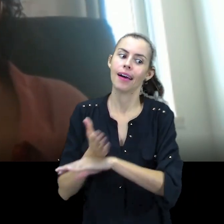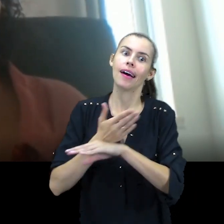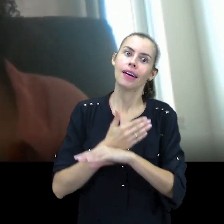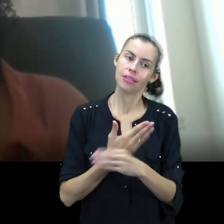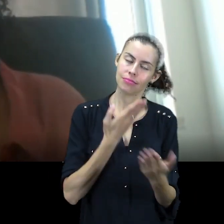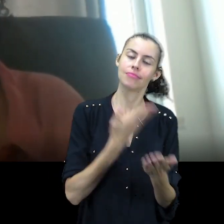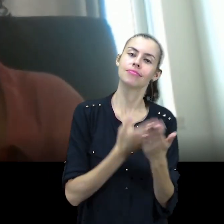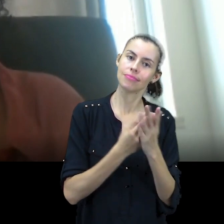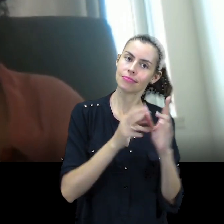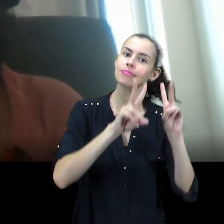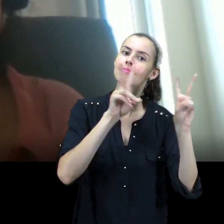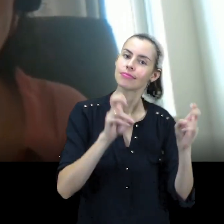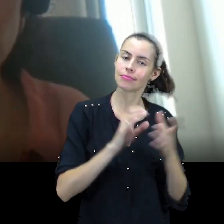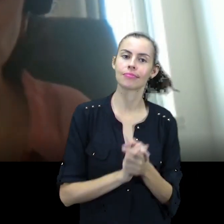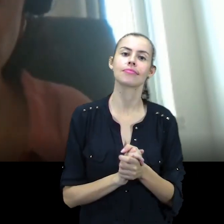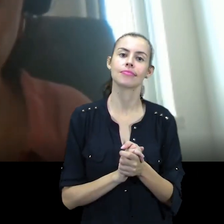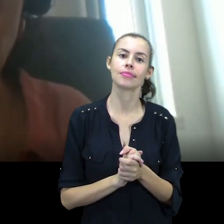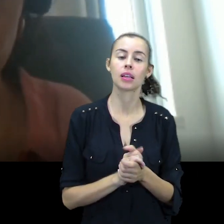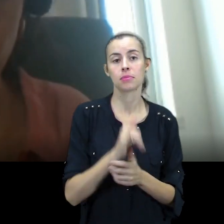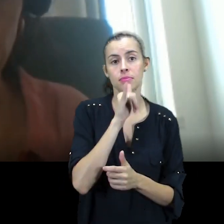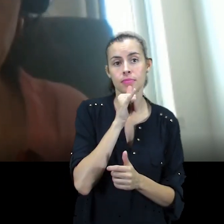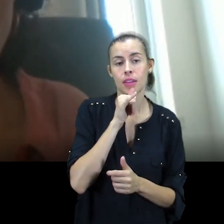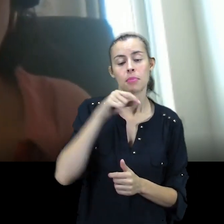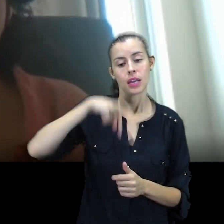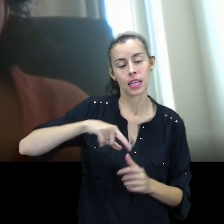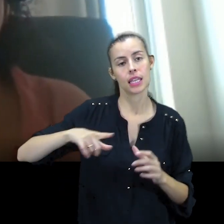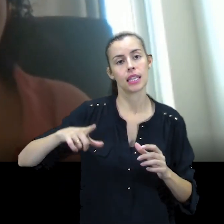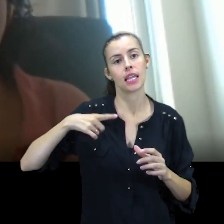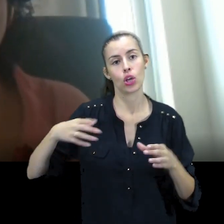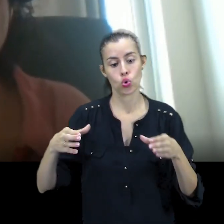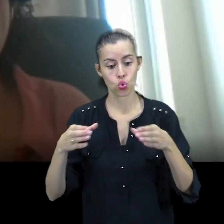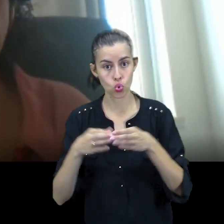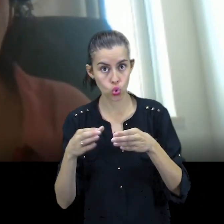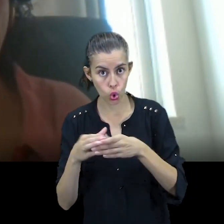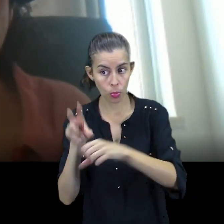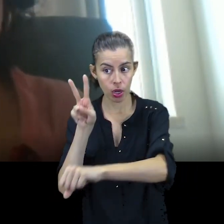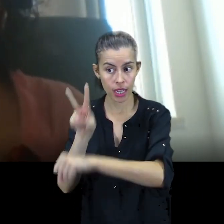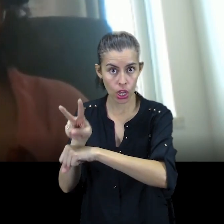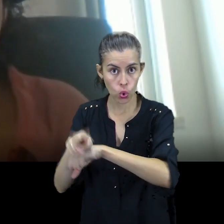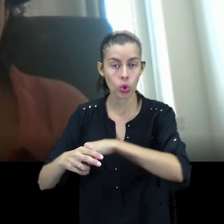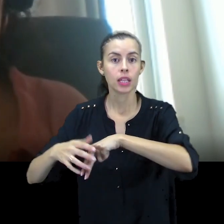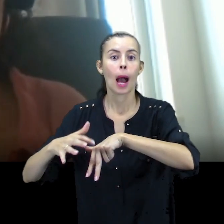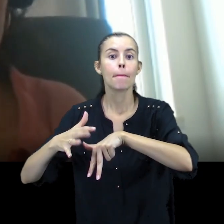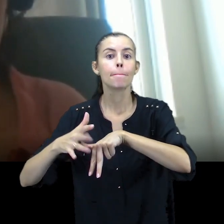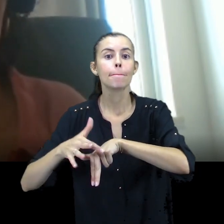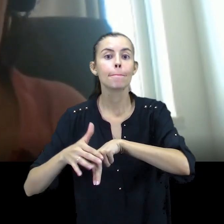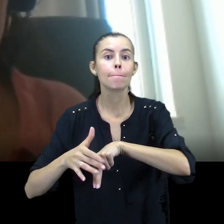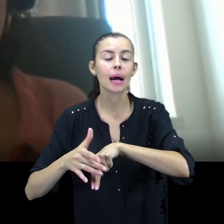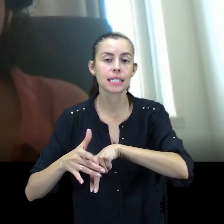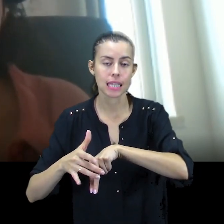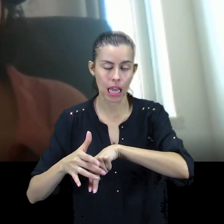para talvez serem encaminhados para uma cirurgia bariátrica. E aí a gente tem uma equipe multidisciplinar. A gente não tem só os estudantes de